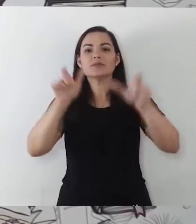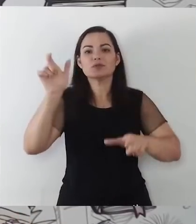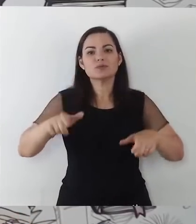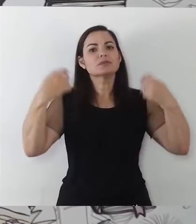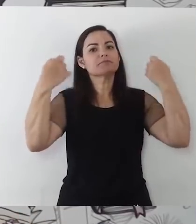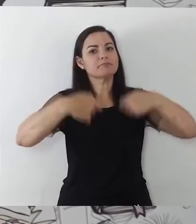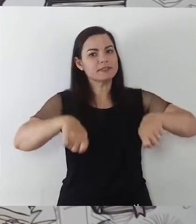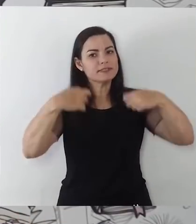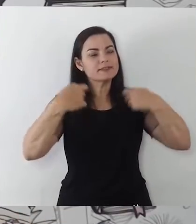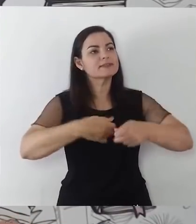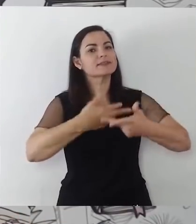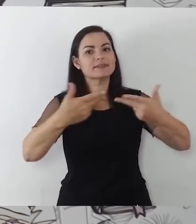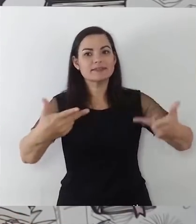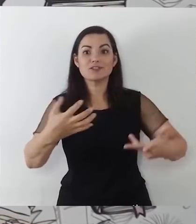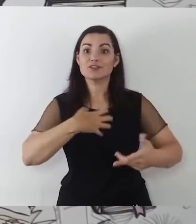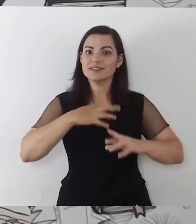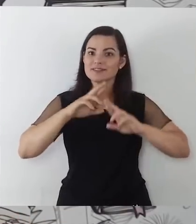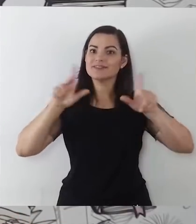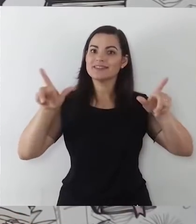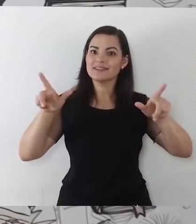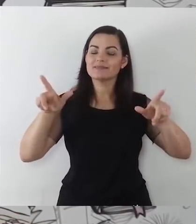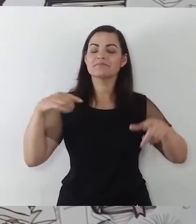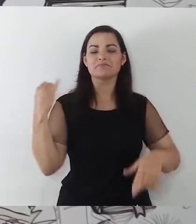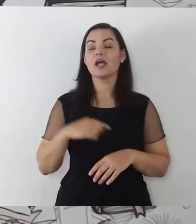Essa de aveia. Vamos deixar aqui.